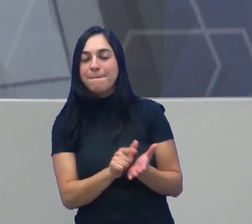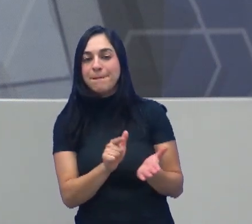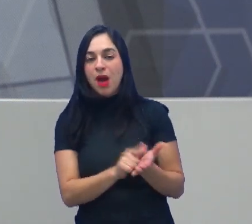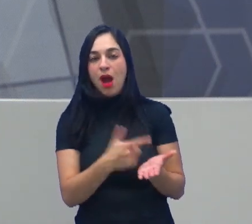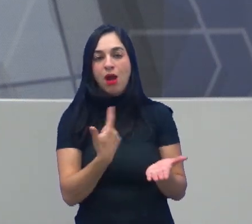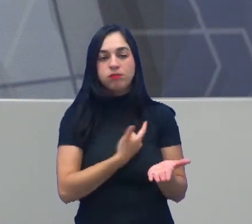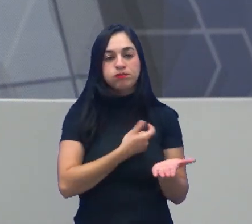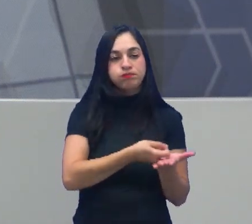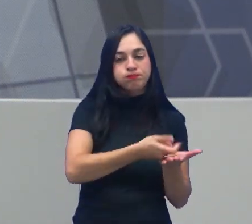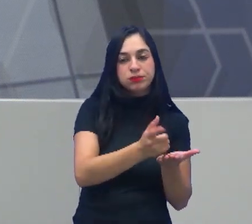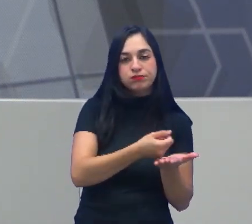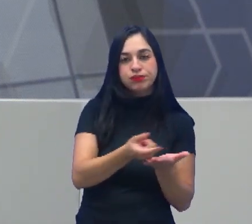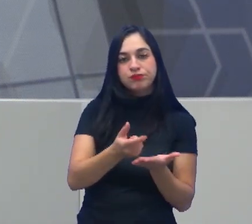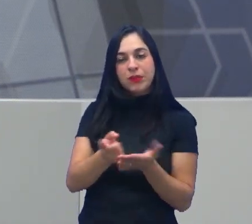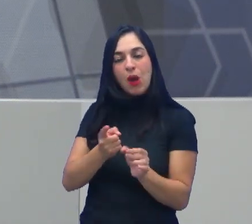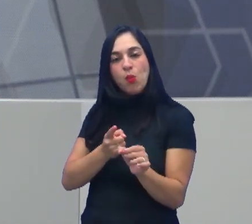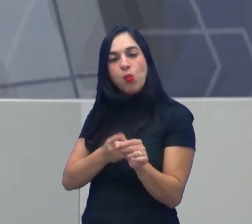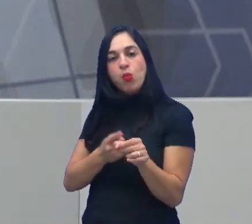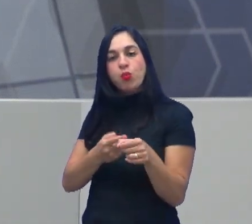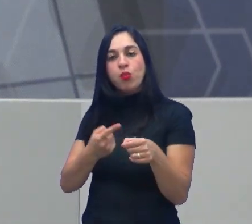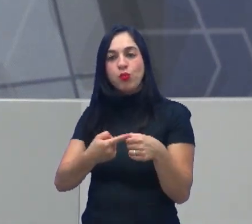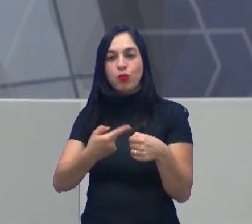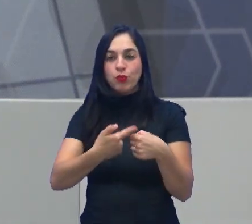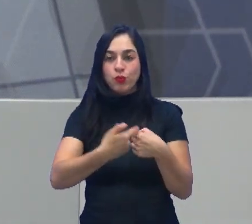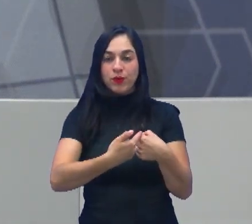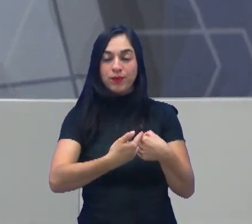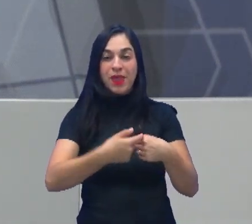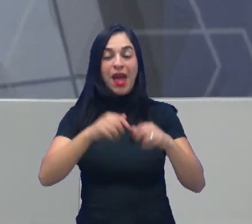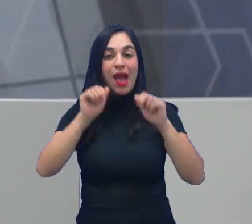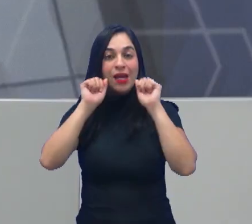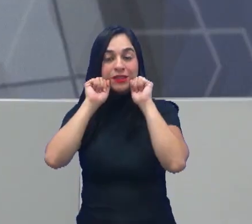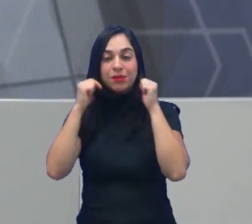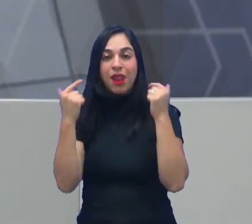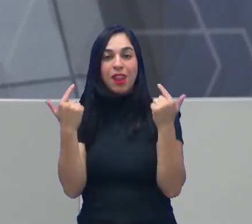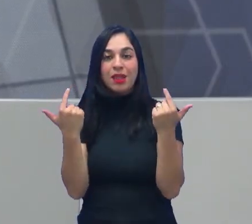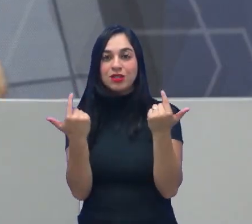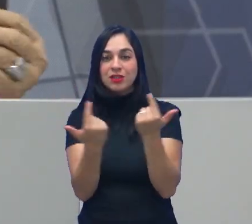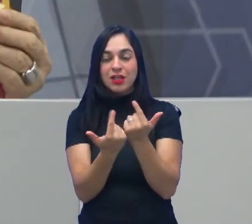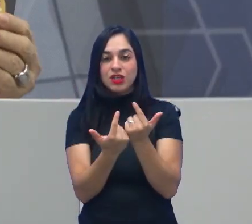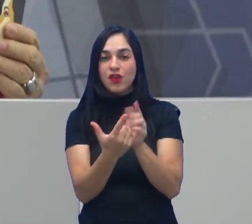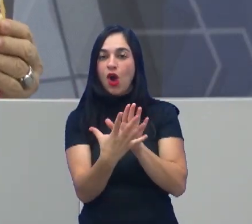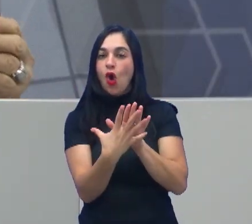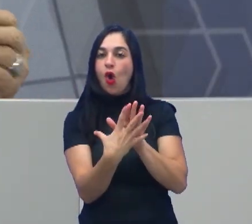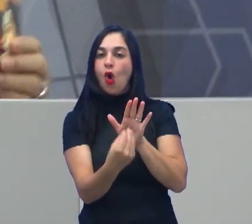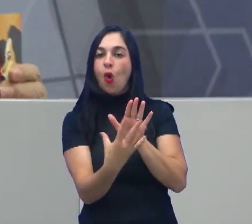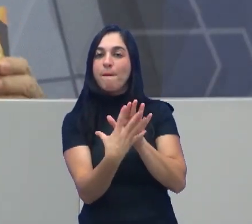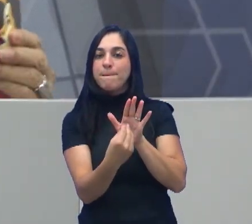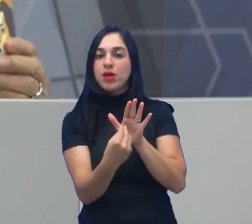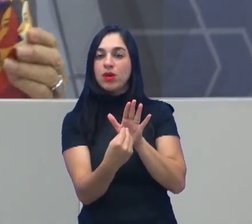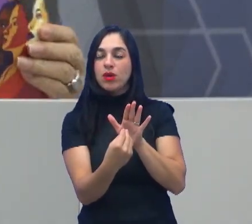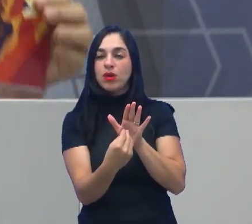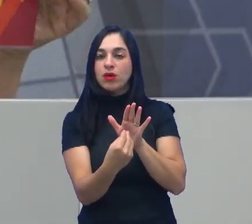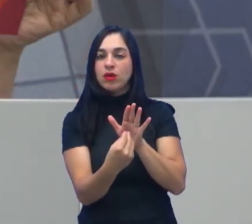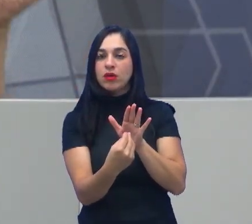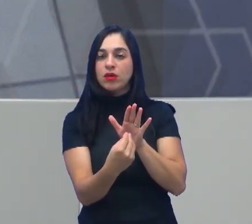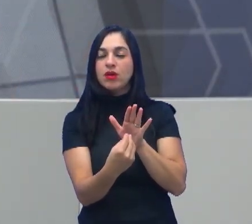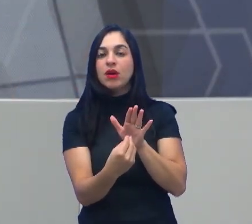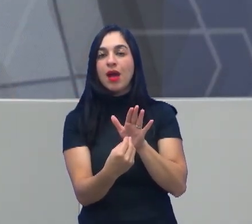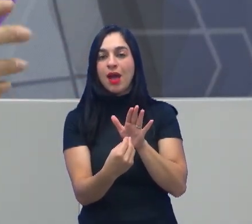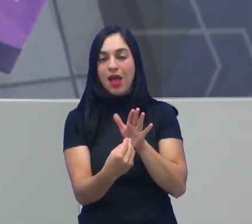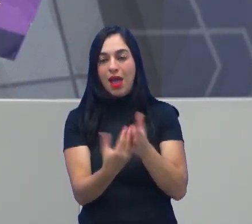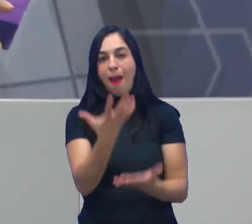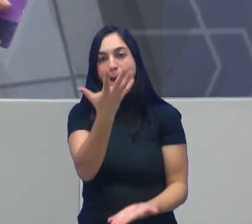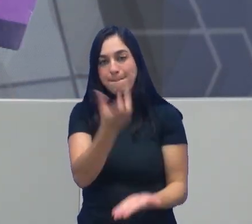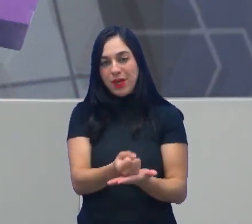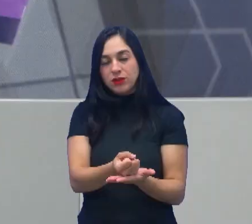várias cidades, a Assembleia Legislativa copiou a cartilha inteira e fez download,